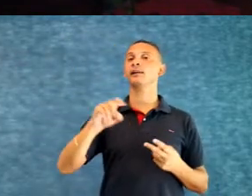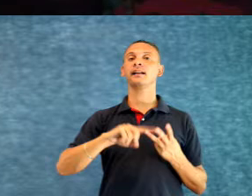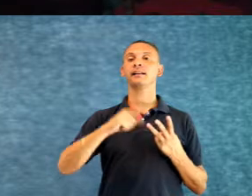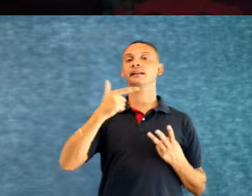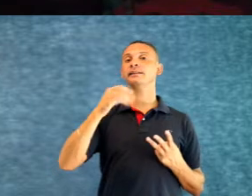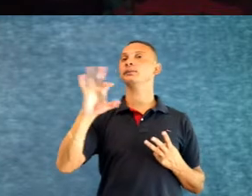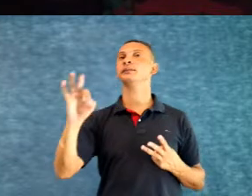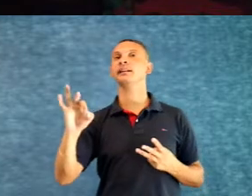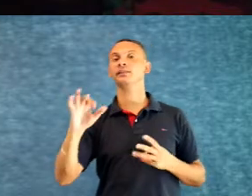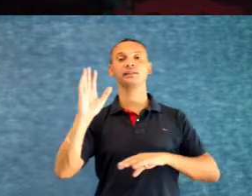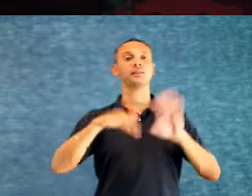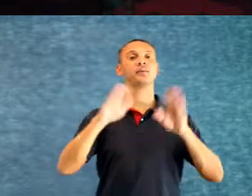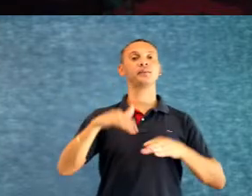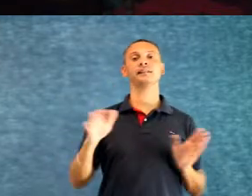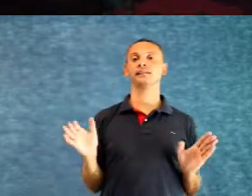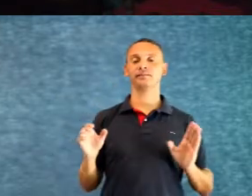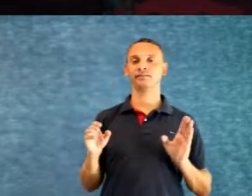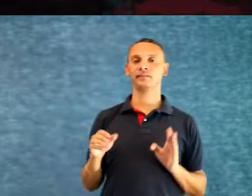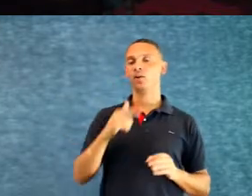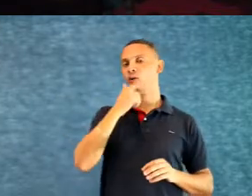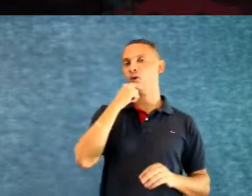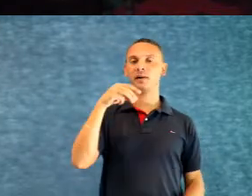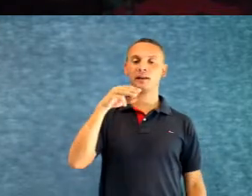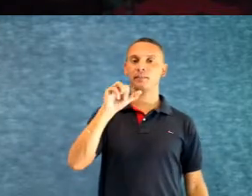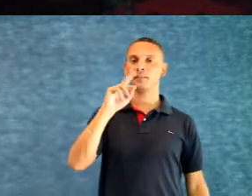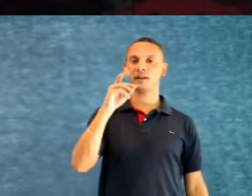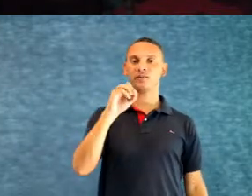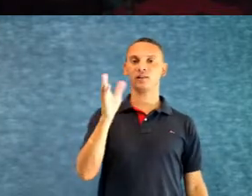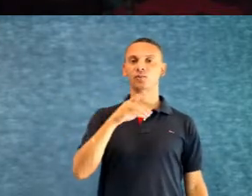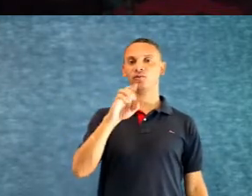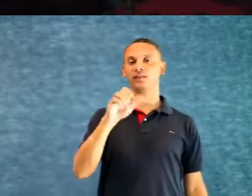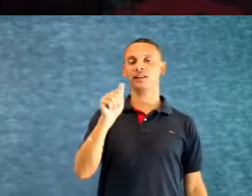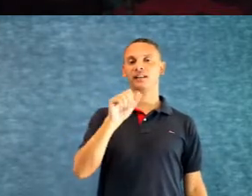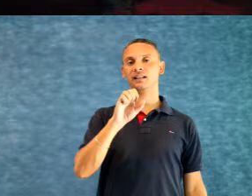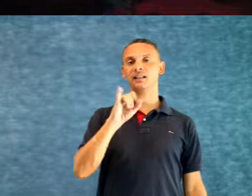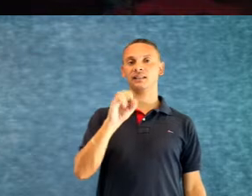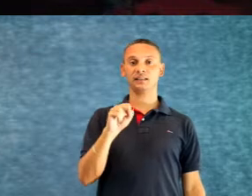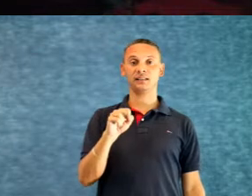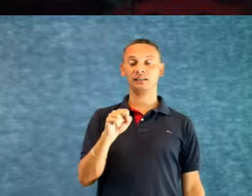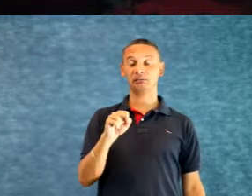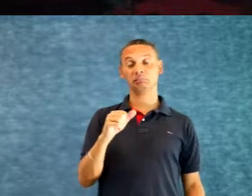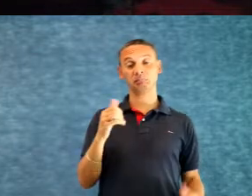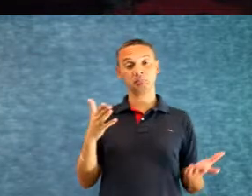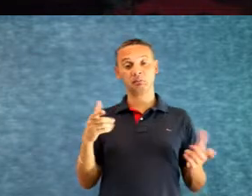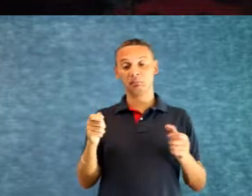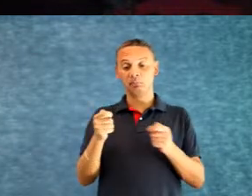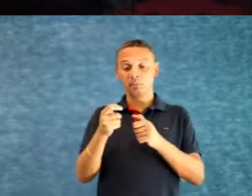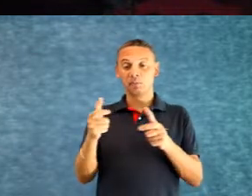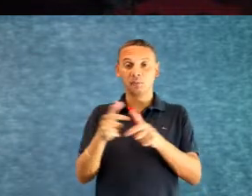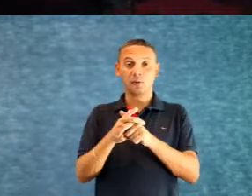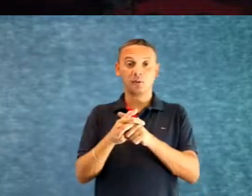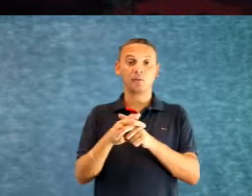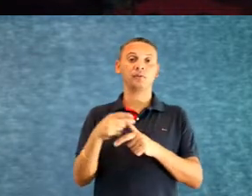que publicou em Paris um romance que eu não encontrei. Procurei lá, em todo onde eu podia